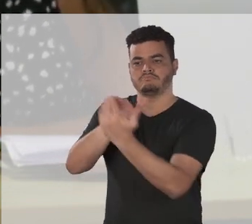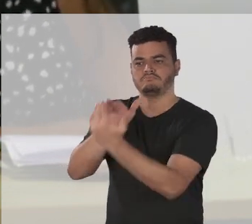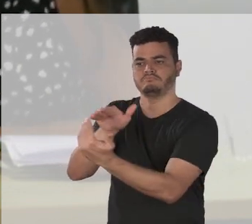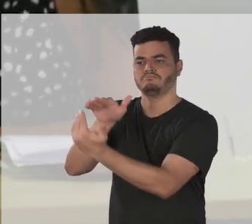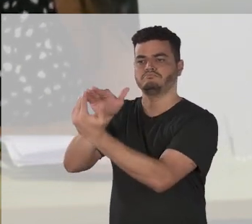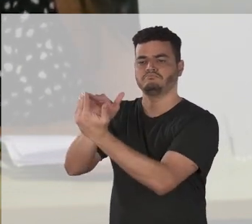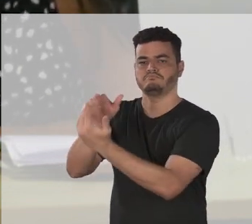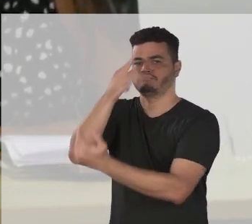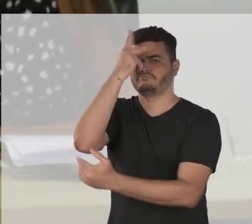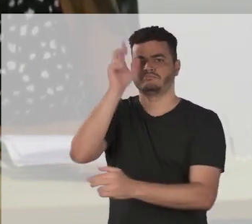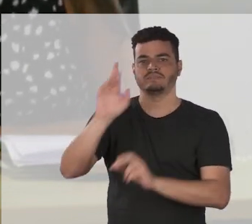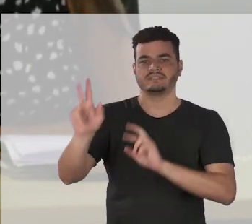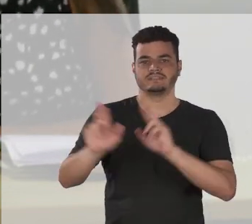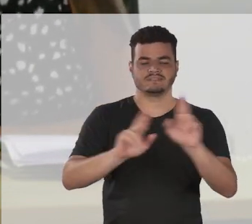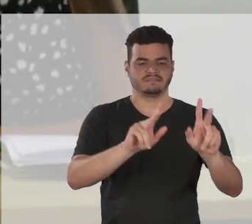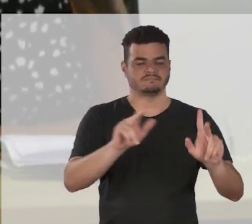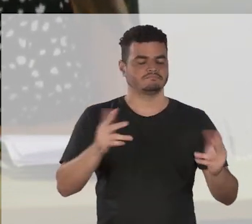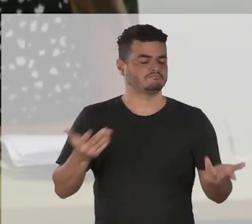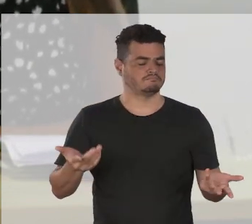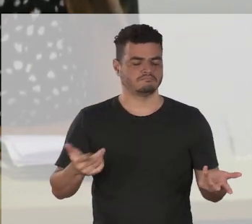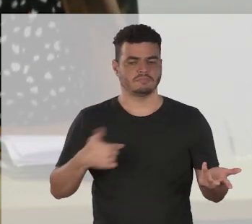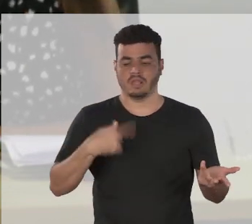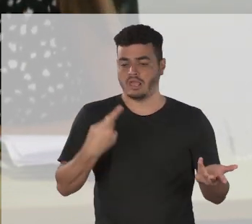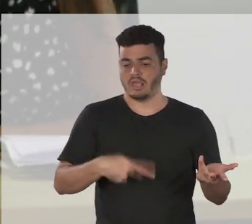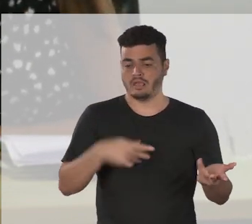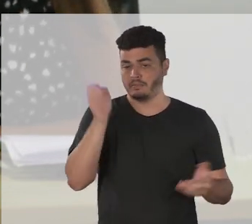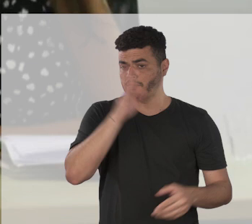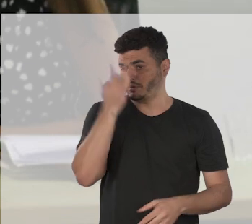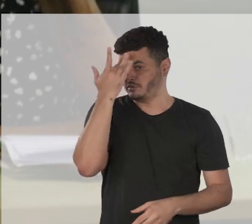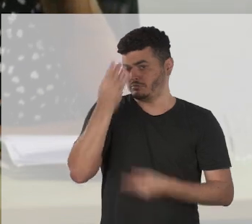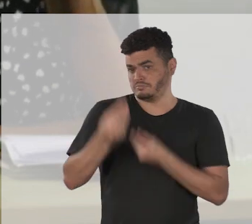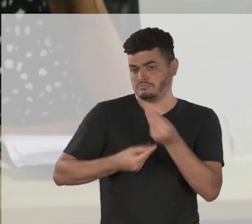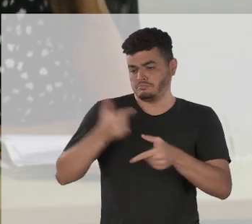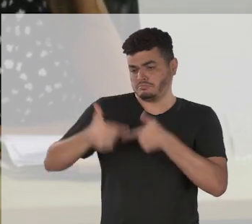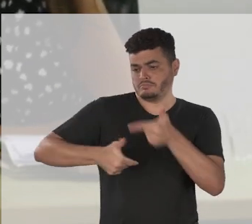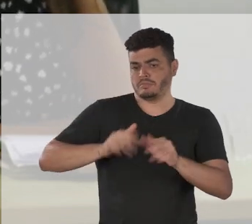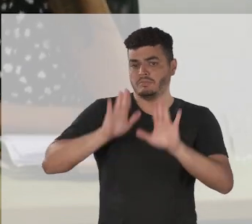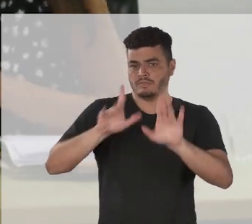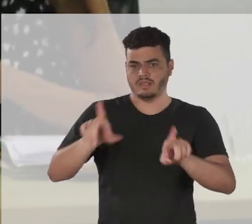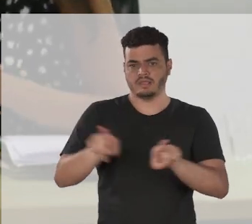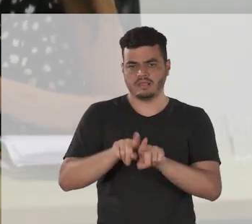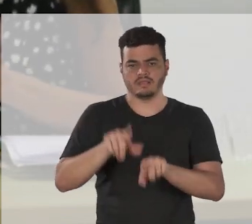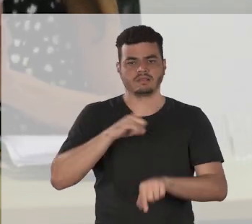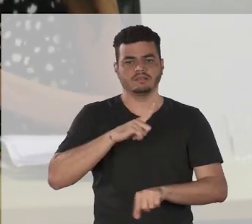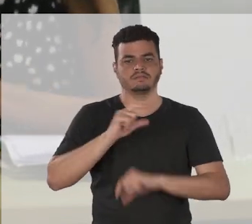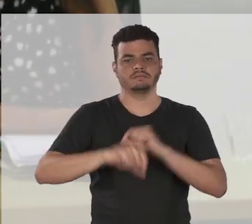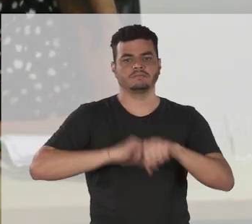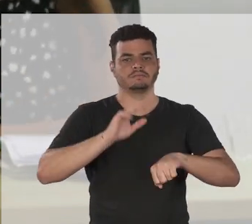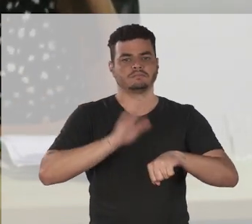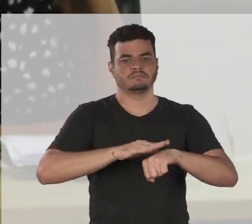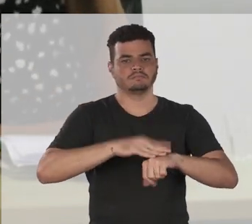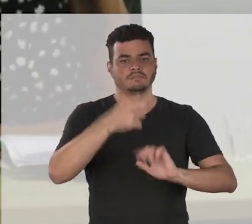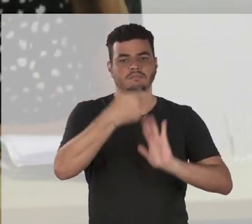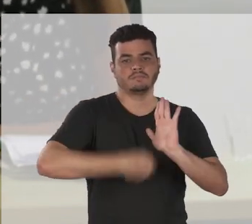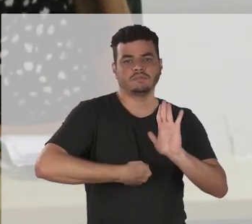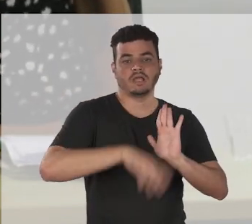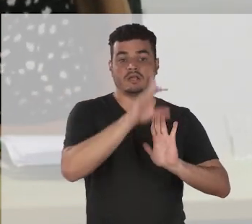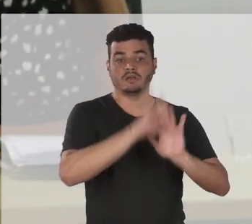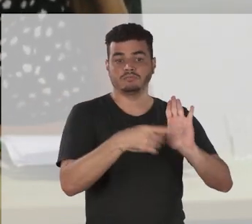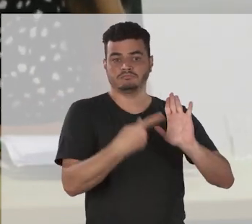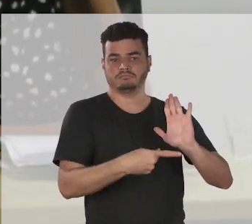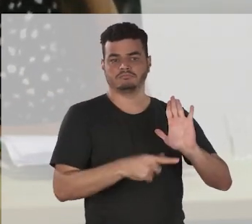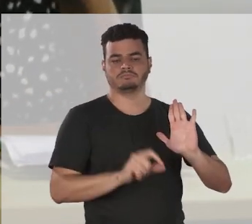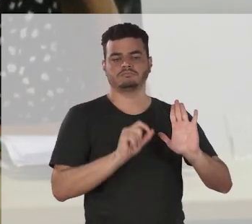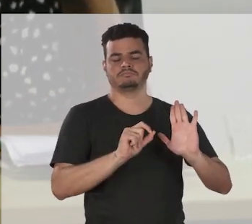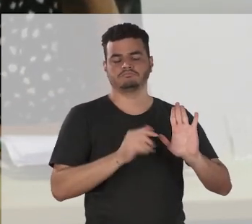destinatários. O que acontece também, às vezes, não sei aqui como se questiona isso, é a questão do direito do autor, que tem como espécie de